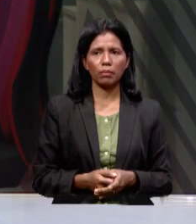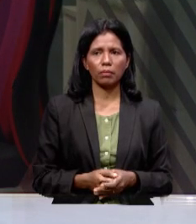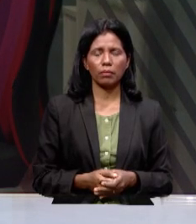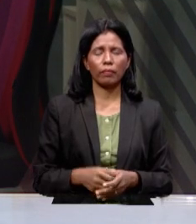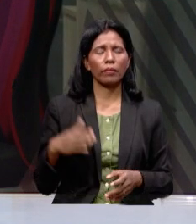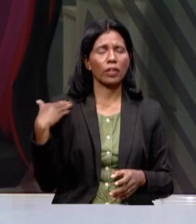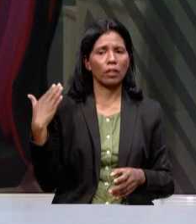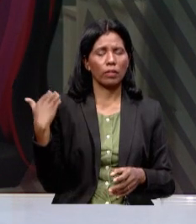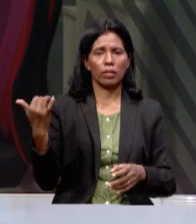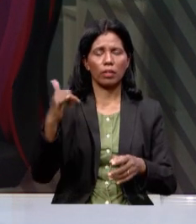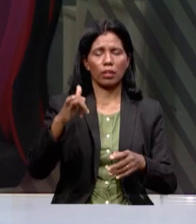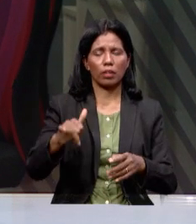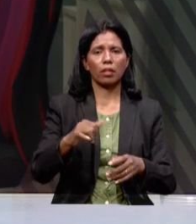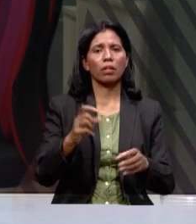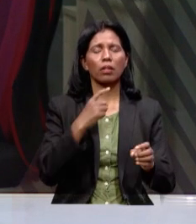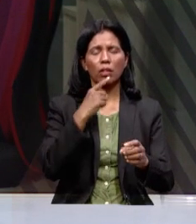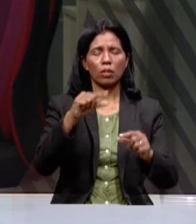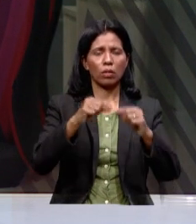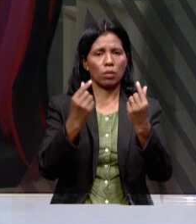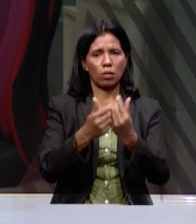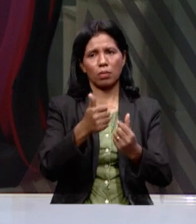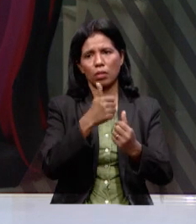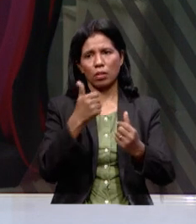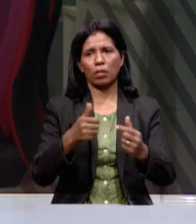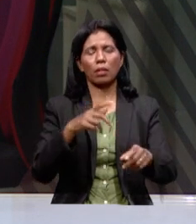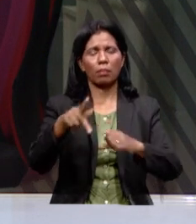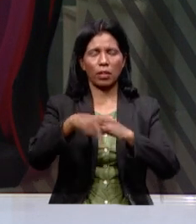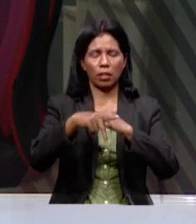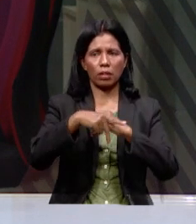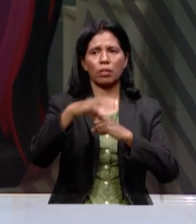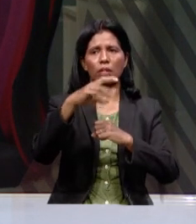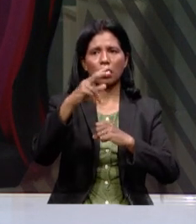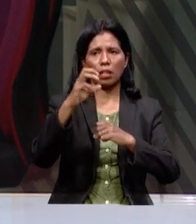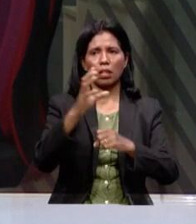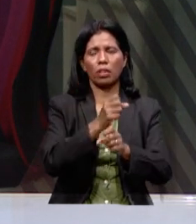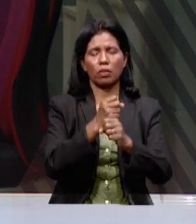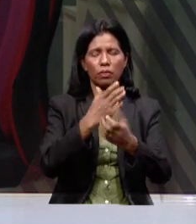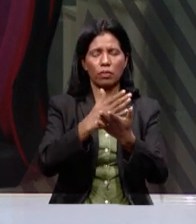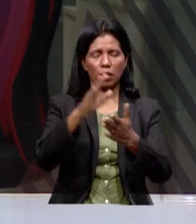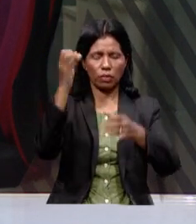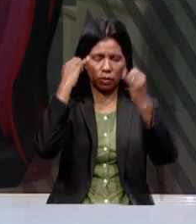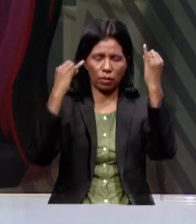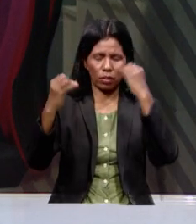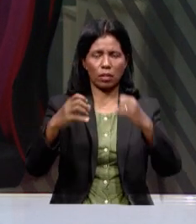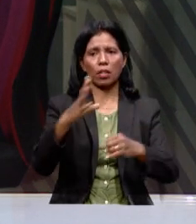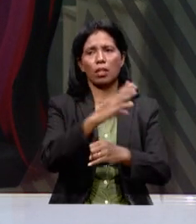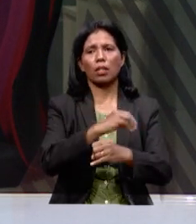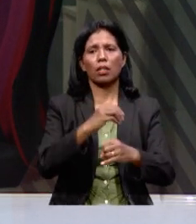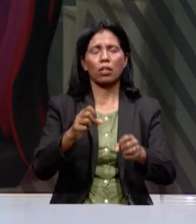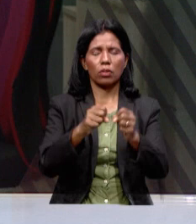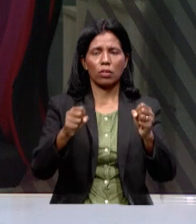Juventude de Resistência Quintal Bot lamenta o grupo Balo nebe bando o Partido CNRT atuar a consolidação e abrir o Quintal Bot